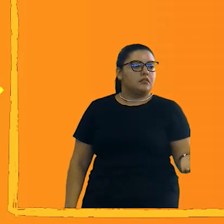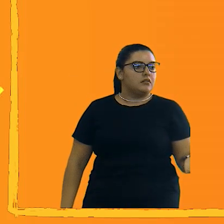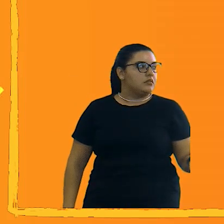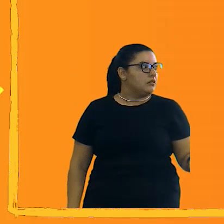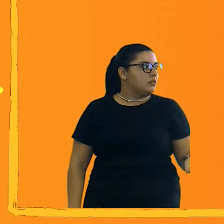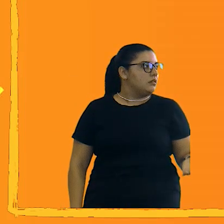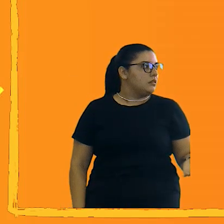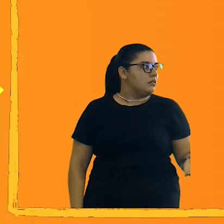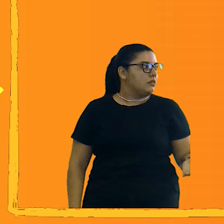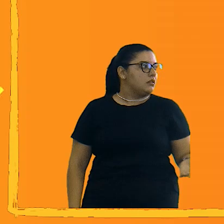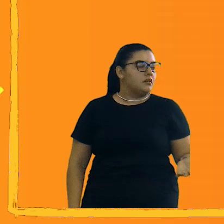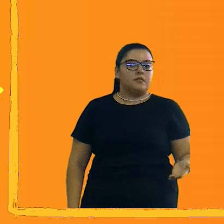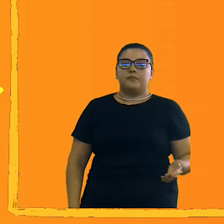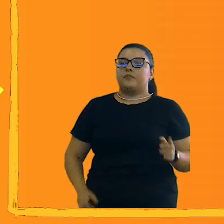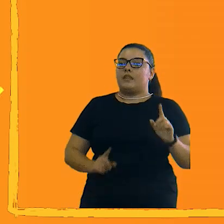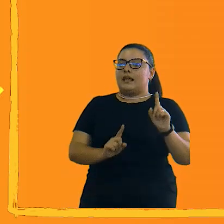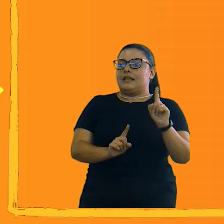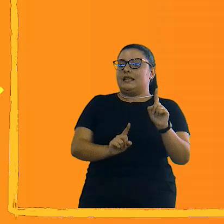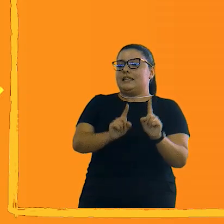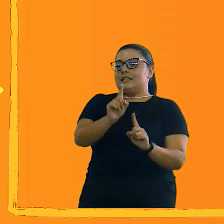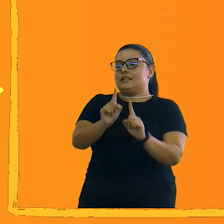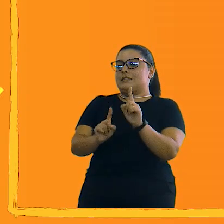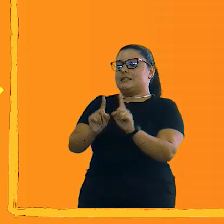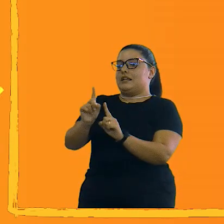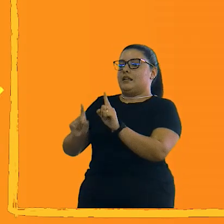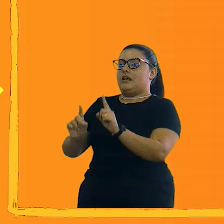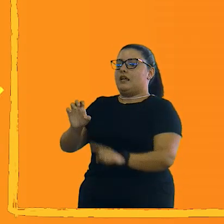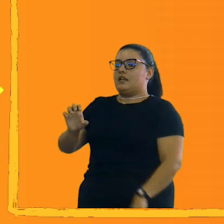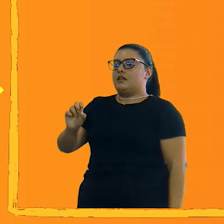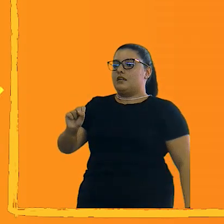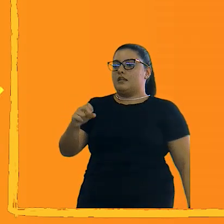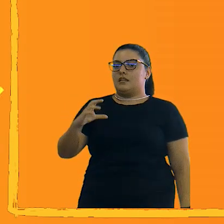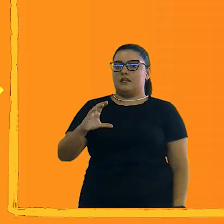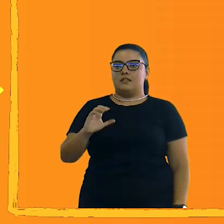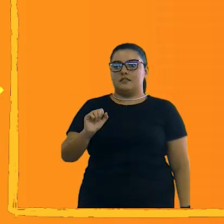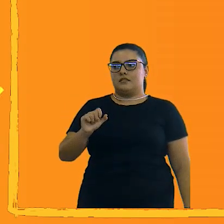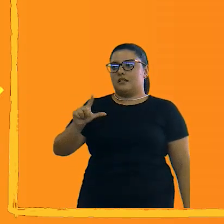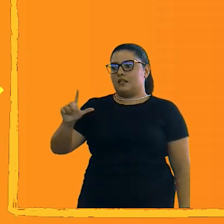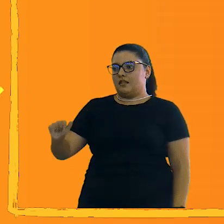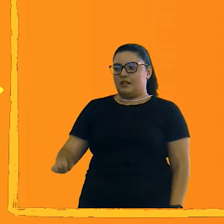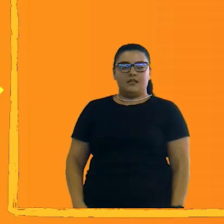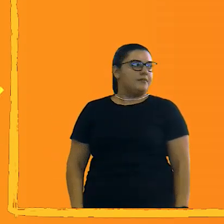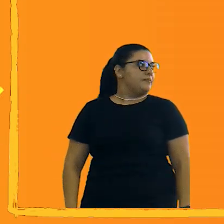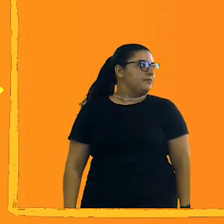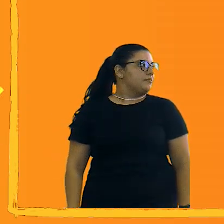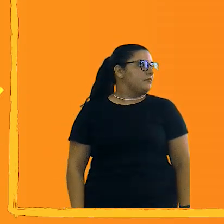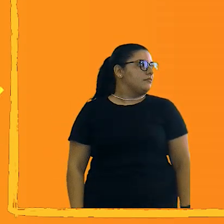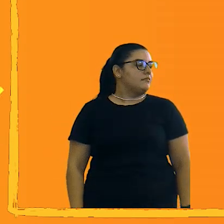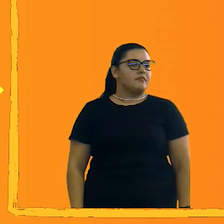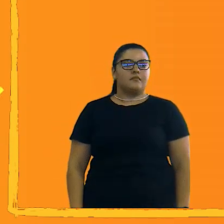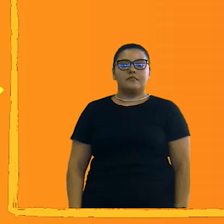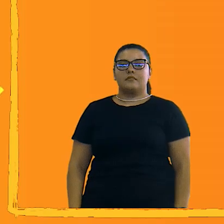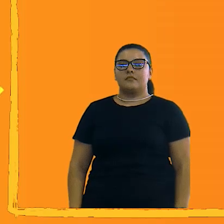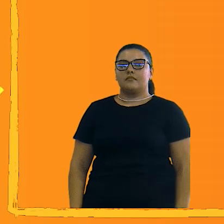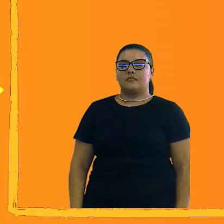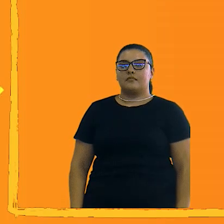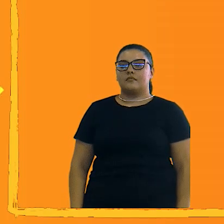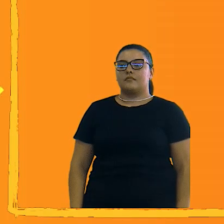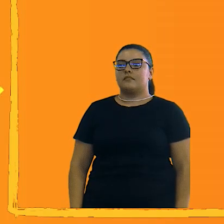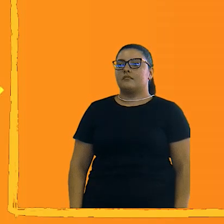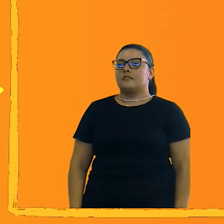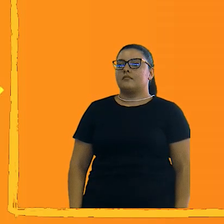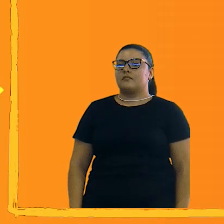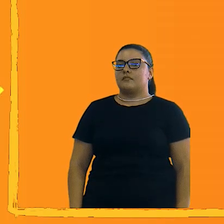vai escala fala escala é não é x é x